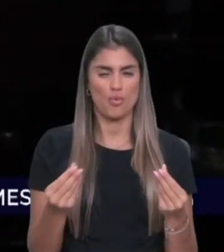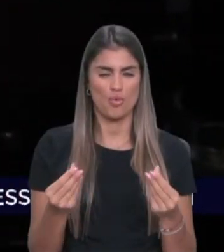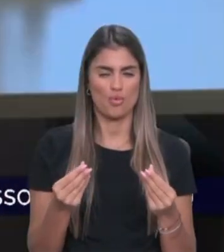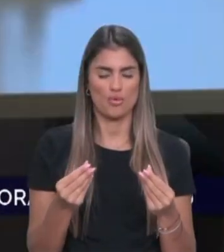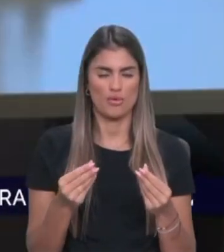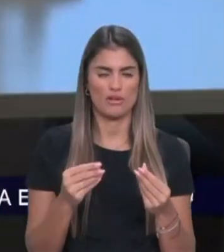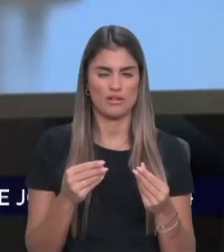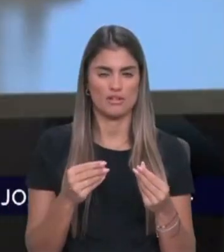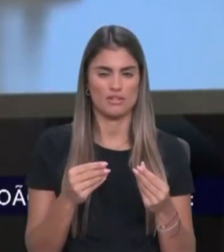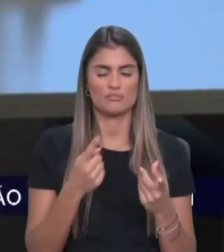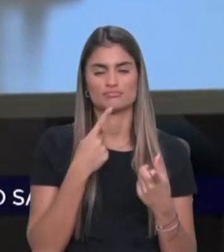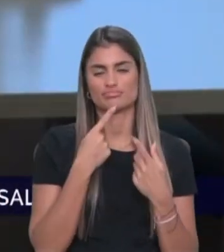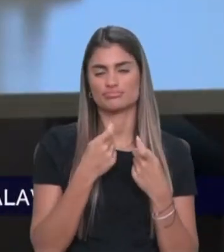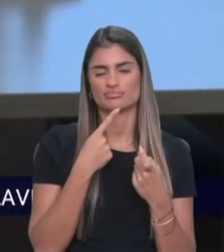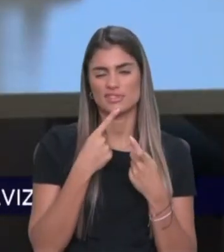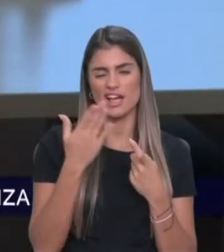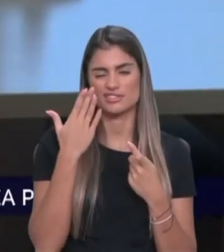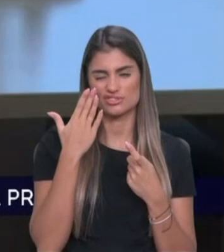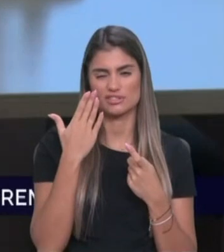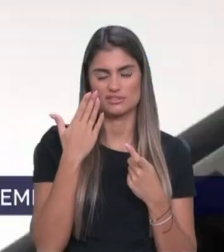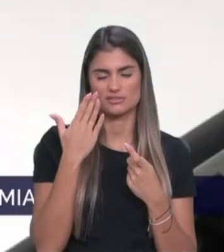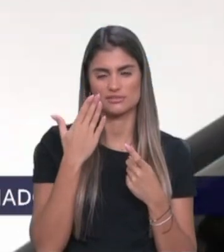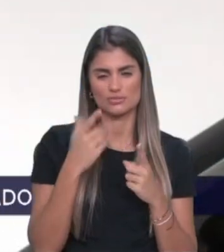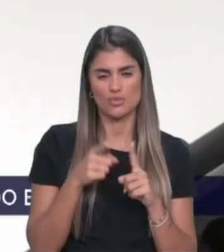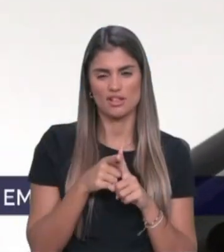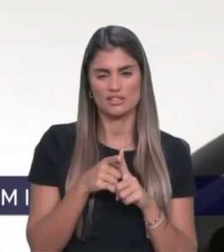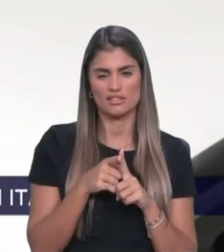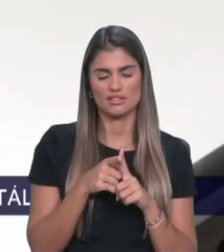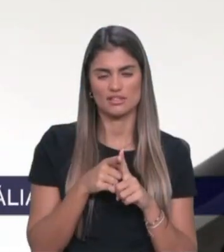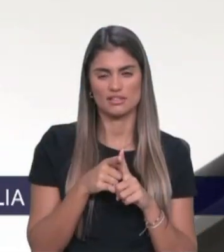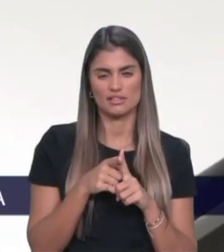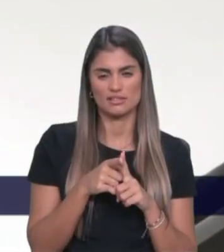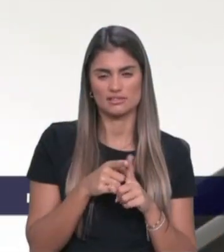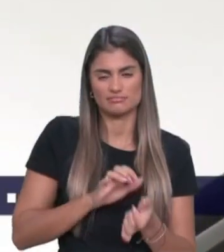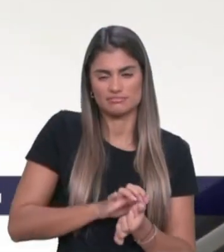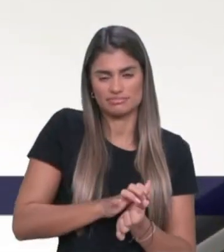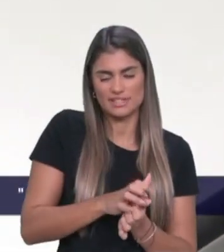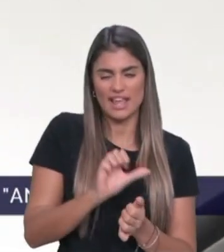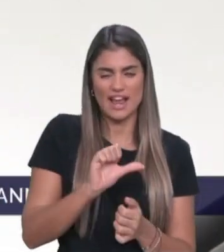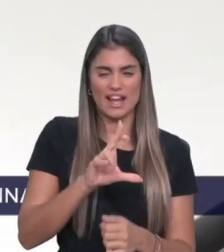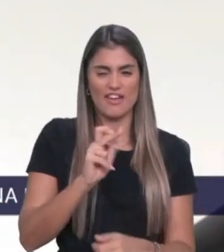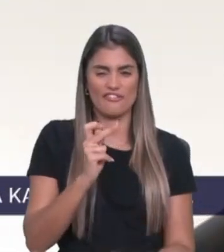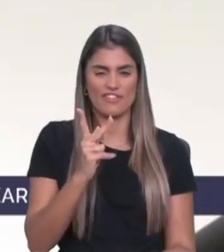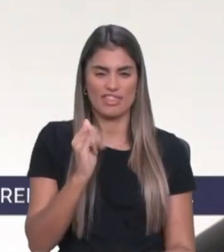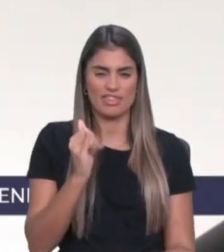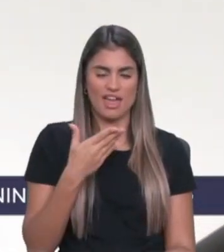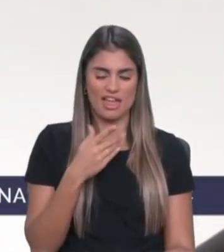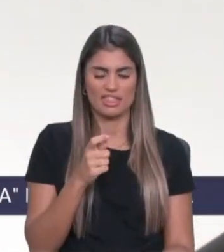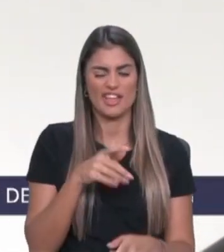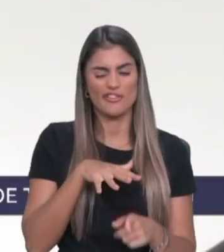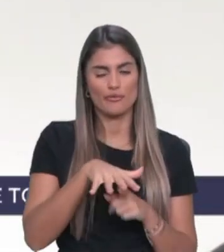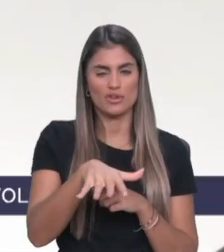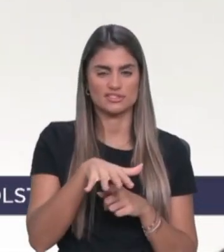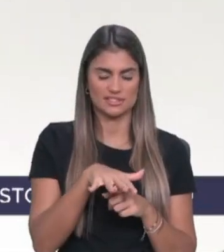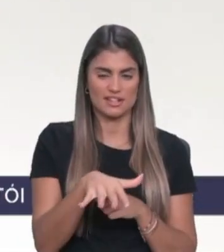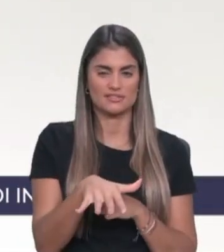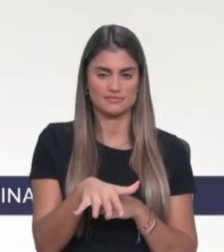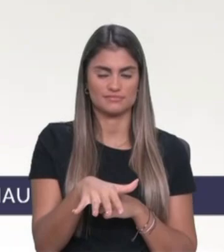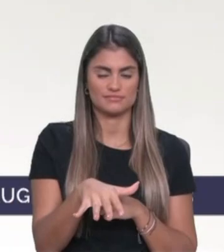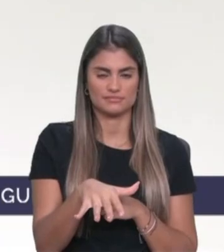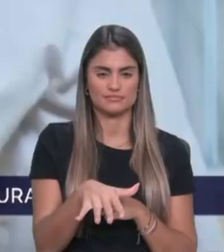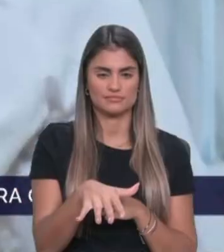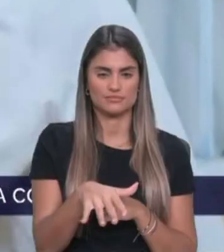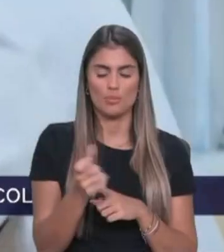perguntam-se, bom, será que a tensão, a chamada tensão superficial e a gravidade influenciam a chegada com sucesso